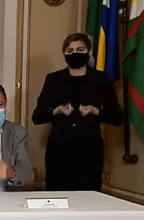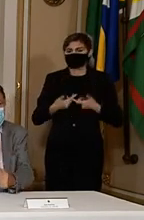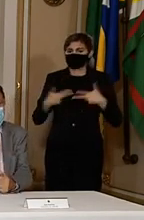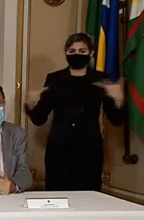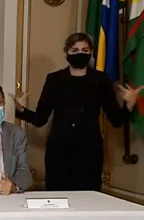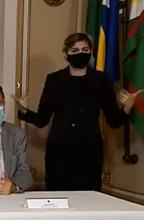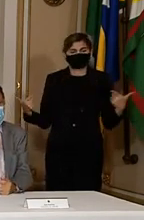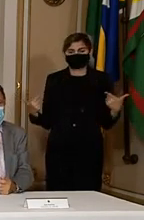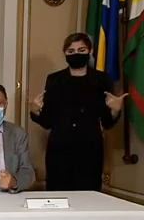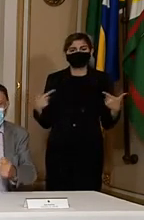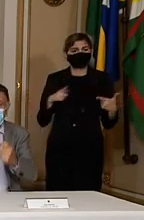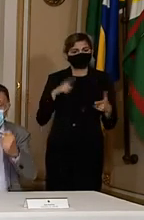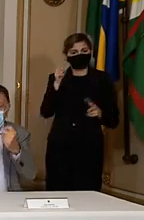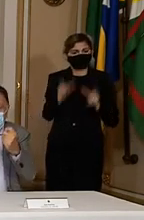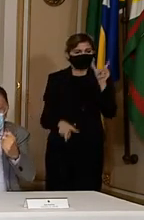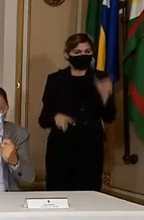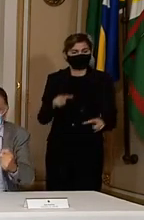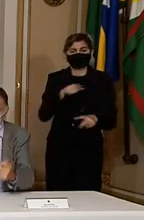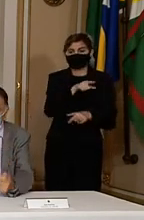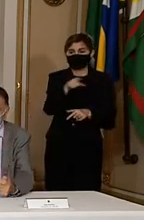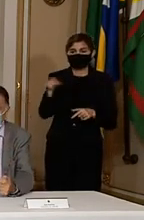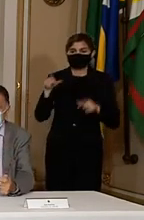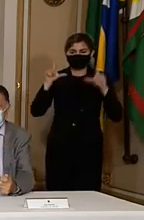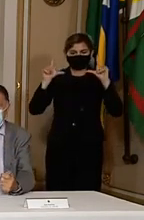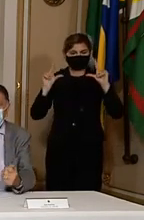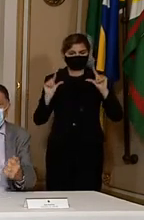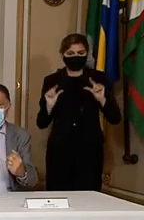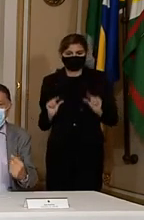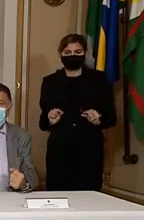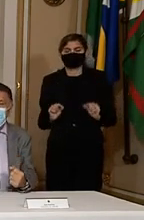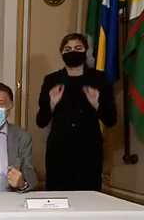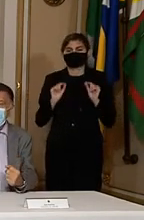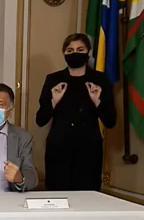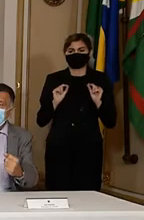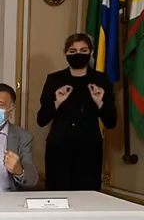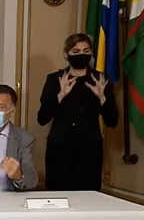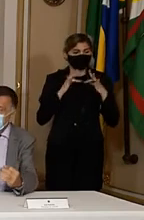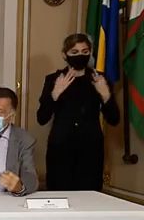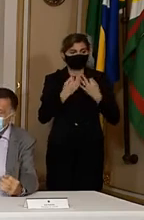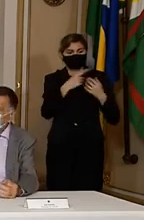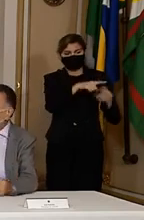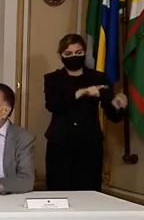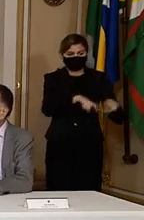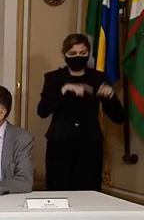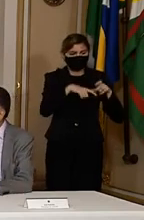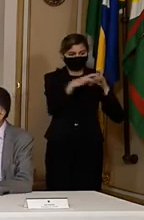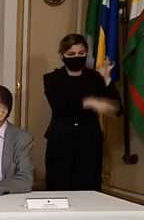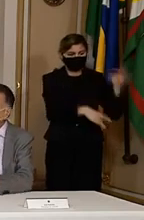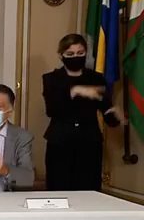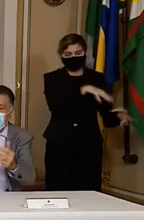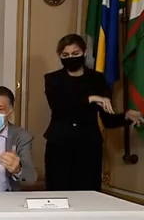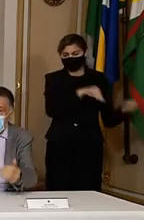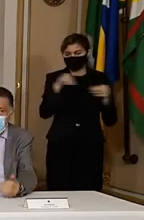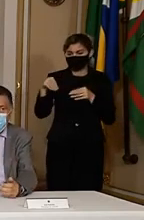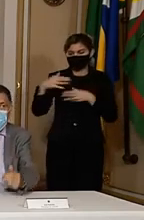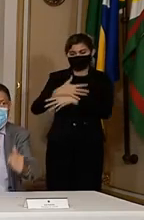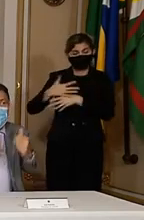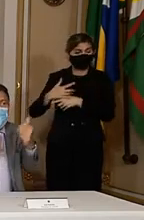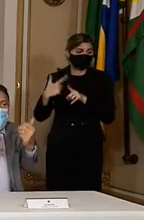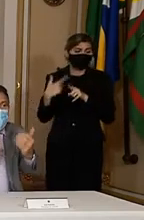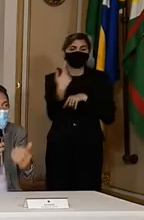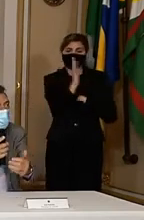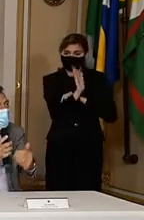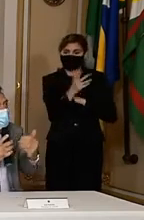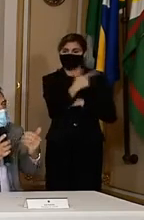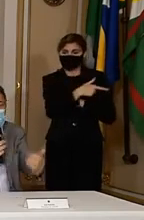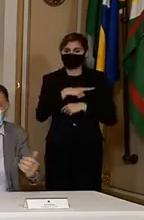tem cidadania o senhor tá reduzindo a migração de famílias do campo para a cidade porque tendo